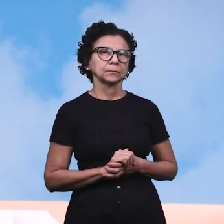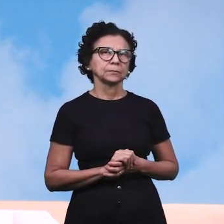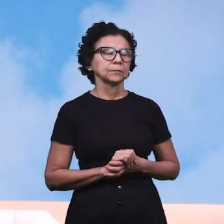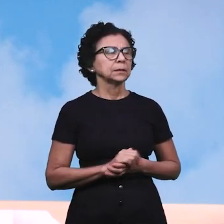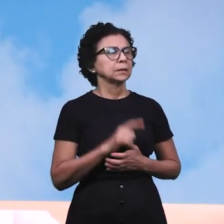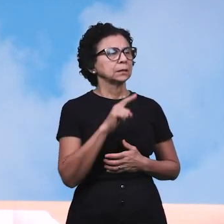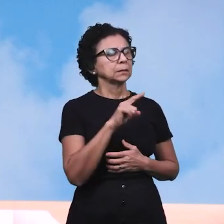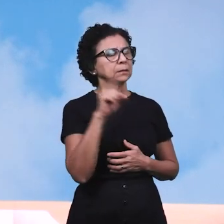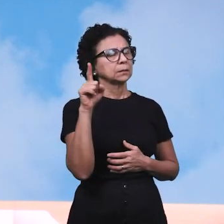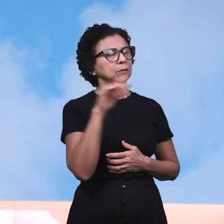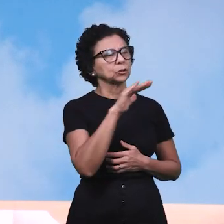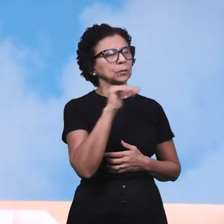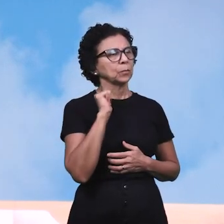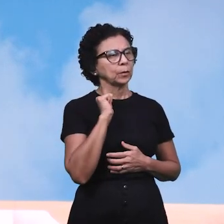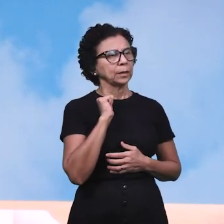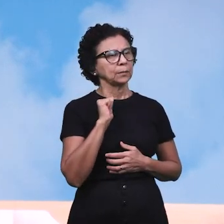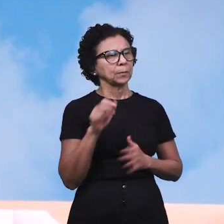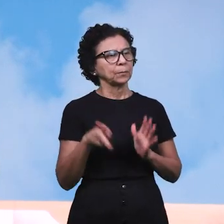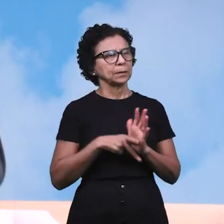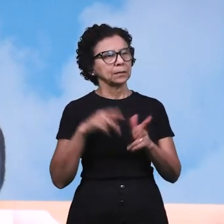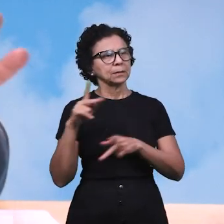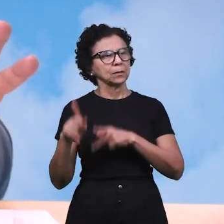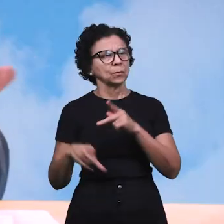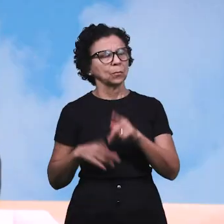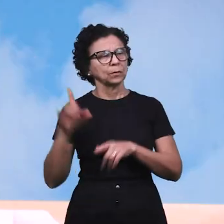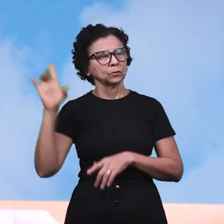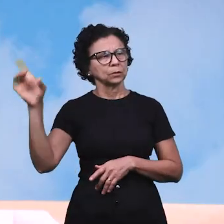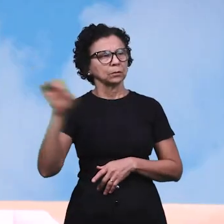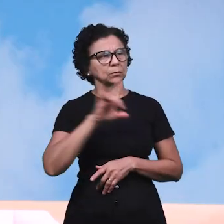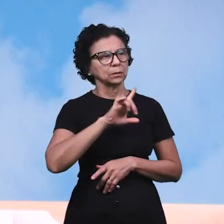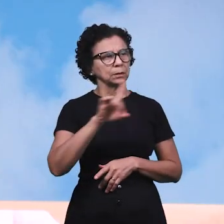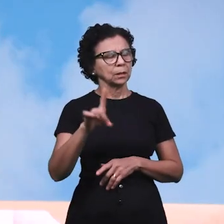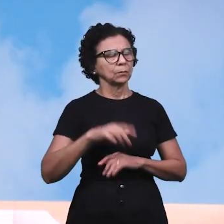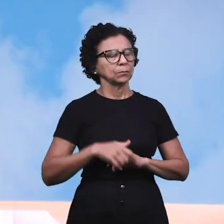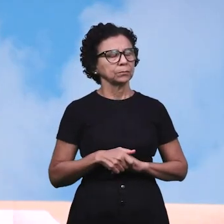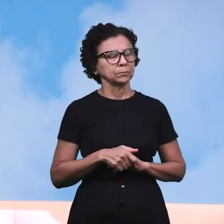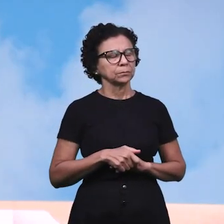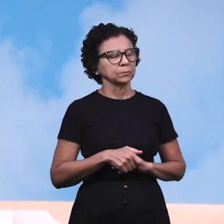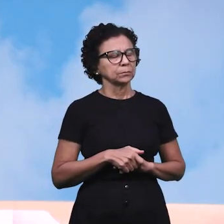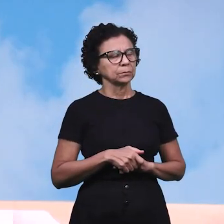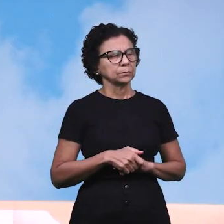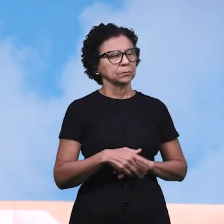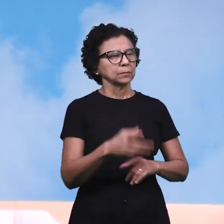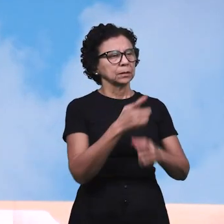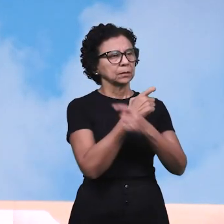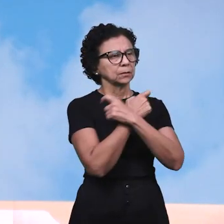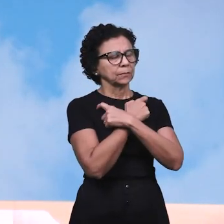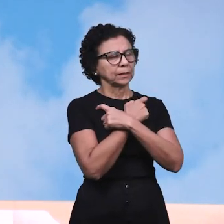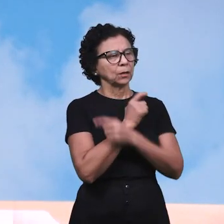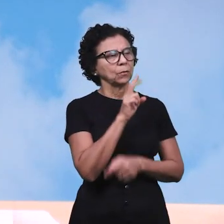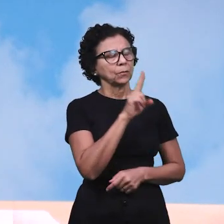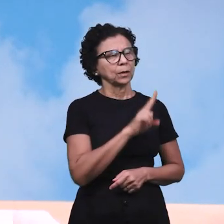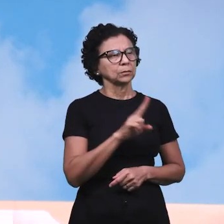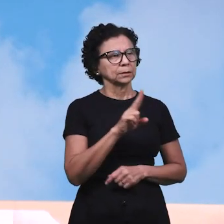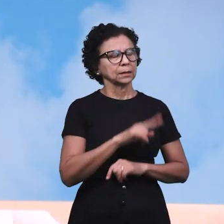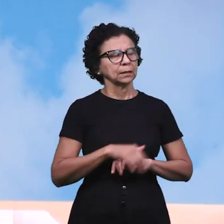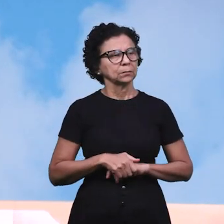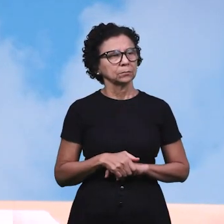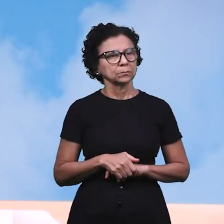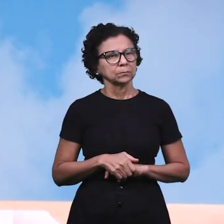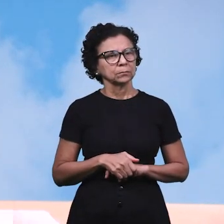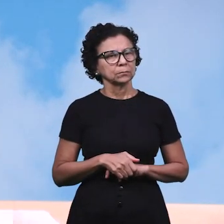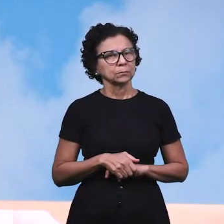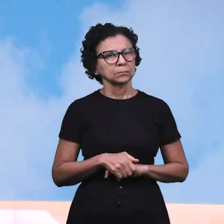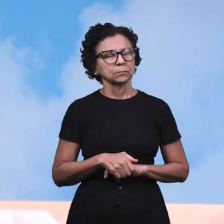José. E honrou. Cumpriu a parte dele. José foi chamado